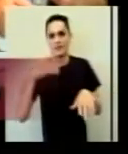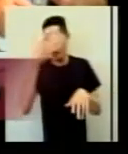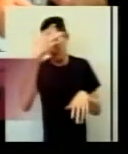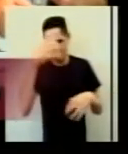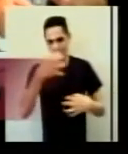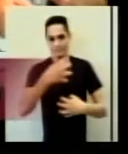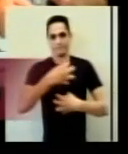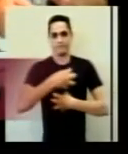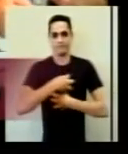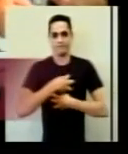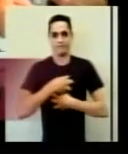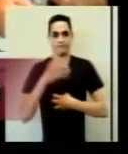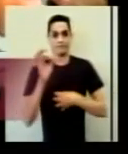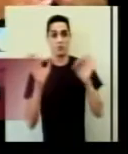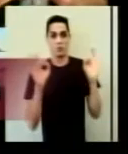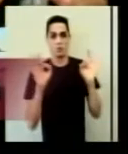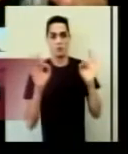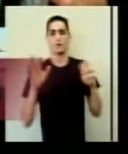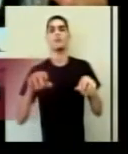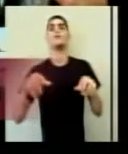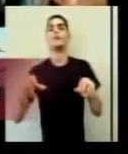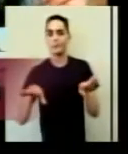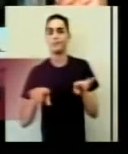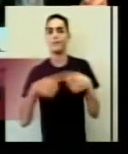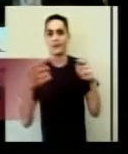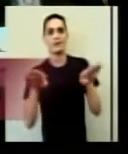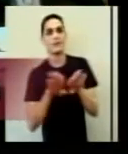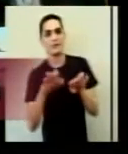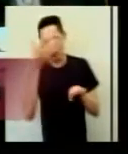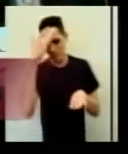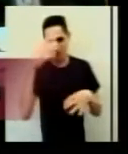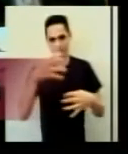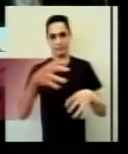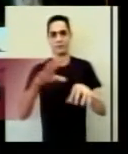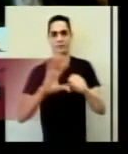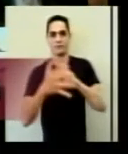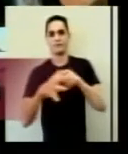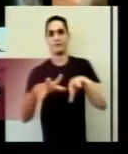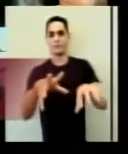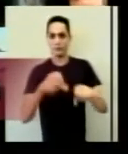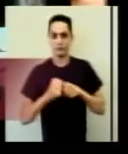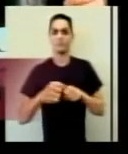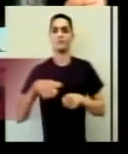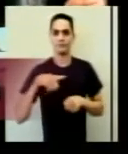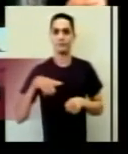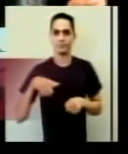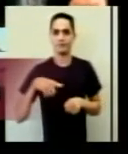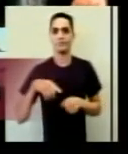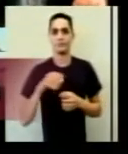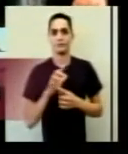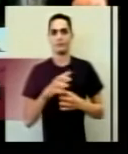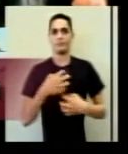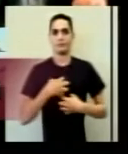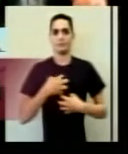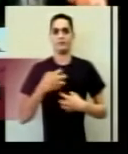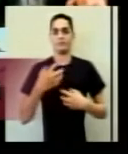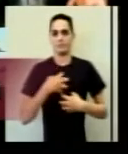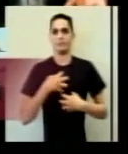ocorrendo circulação viral. Ou seja, tanto por cento das pessoas com sintomas estão apresentando